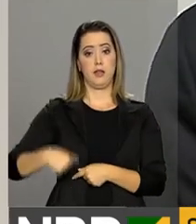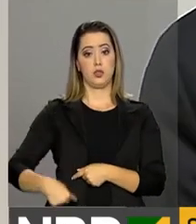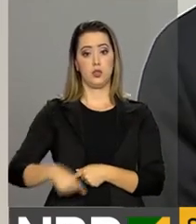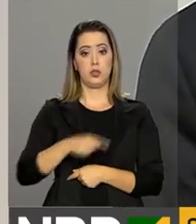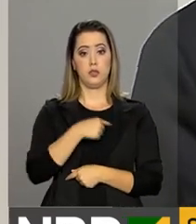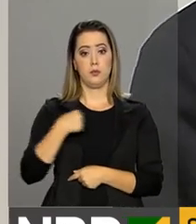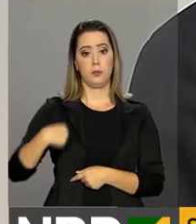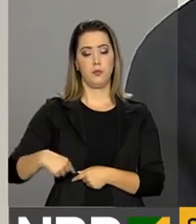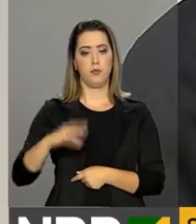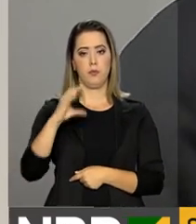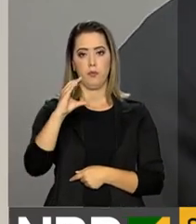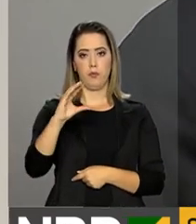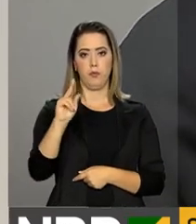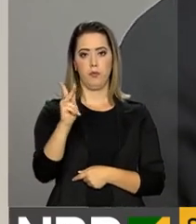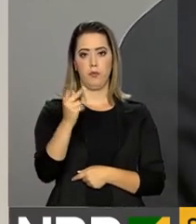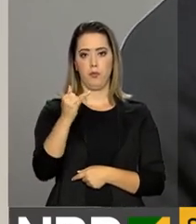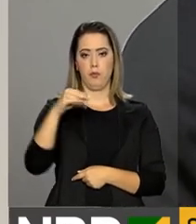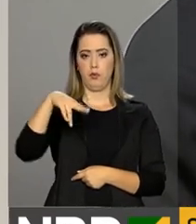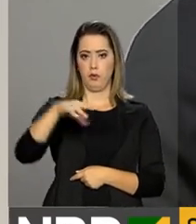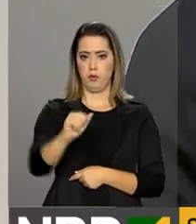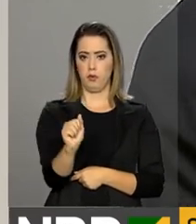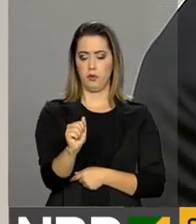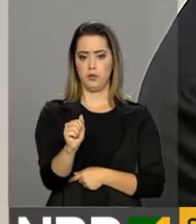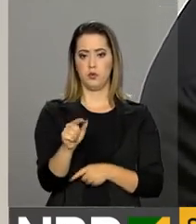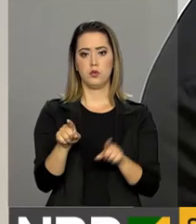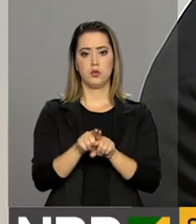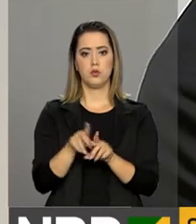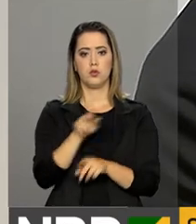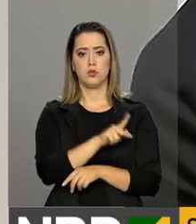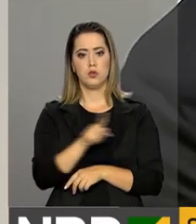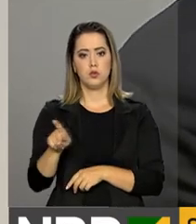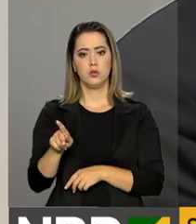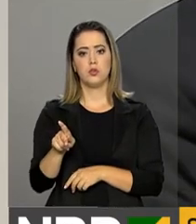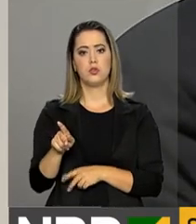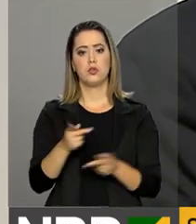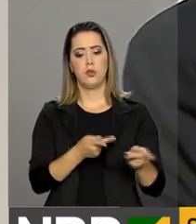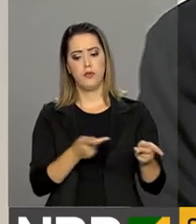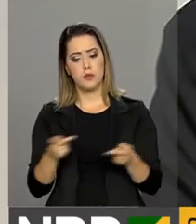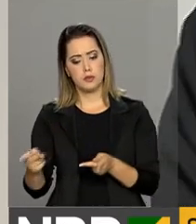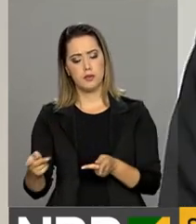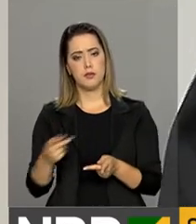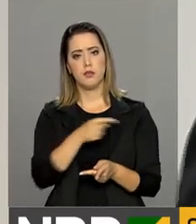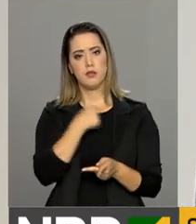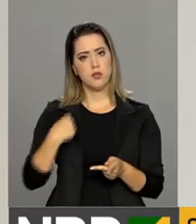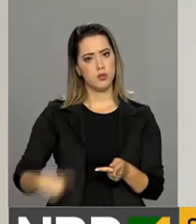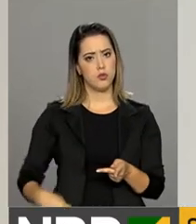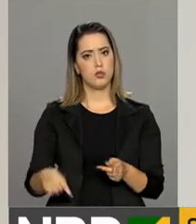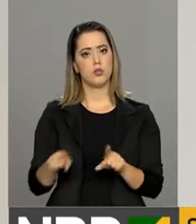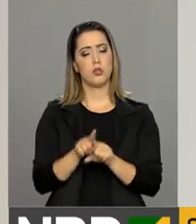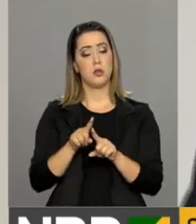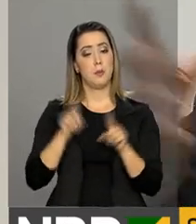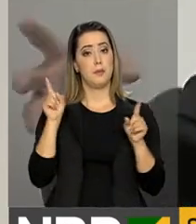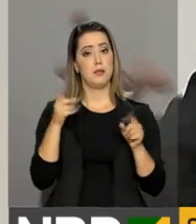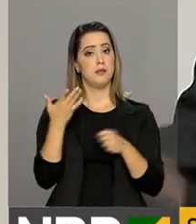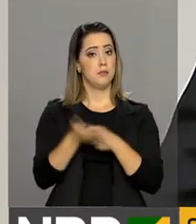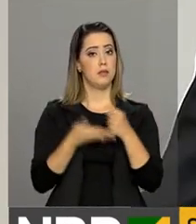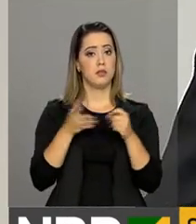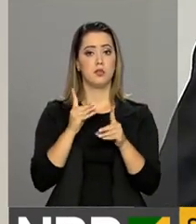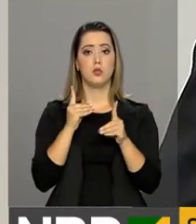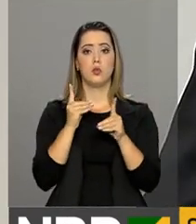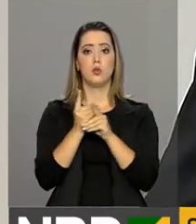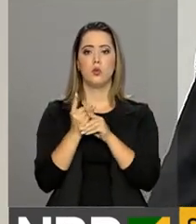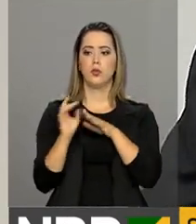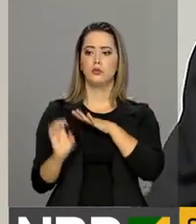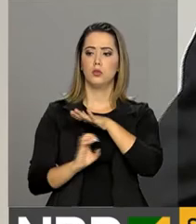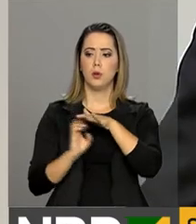em visita ao presidente se pega por exemplo parlamento o presidente lá da judiciária mas basicamente encontro com empresários